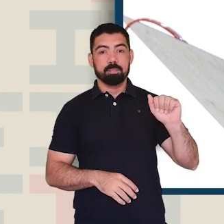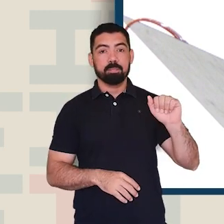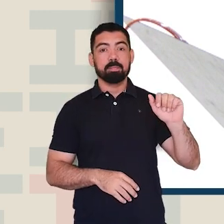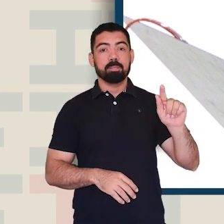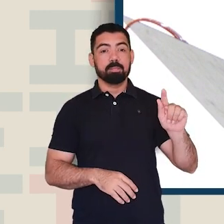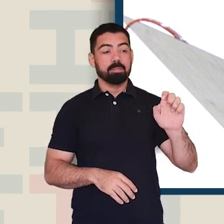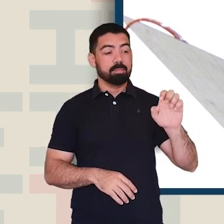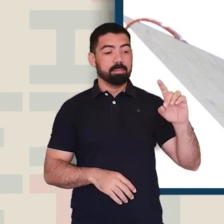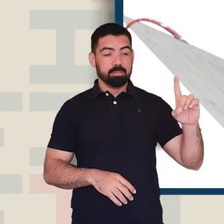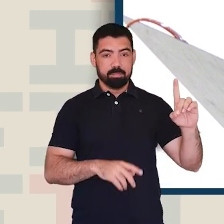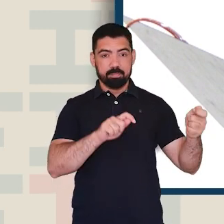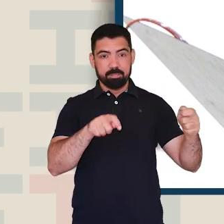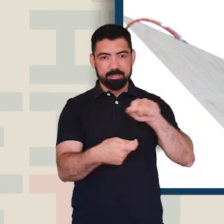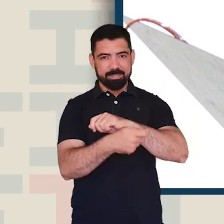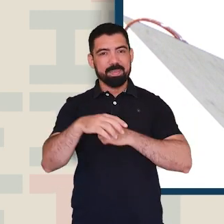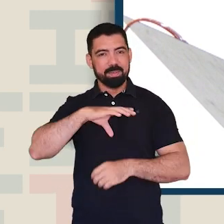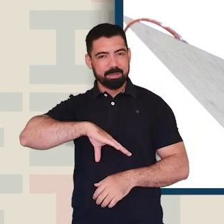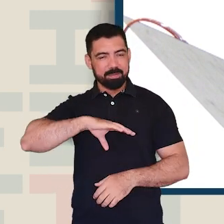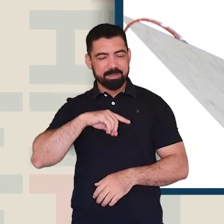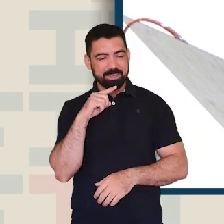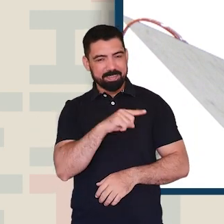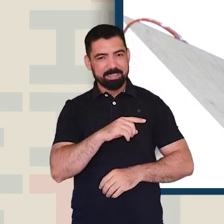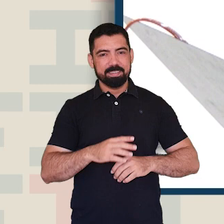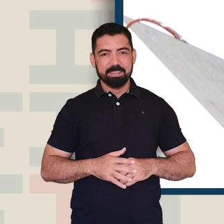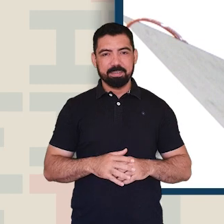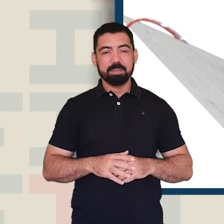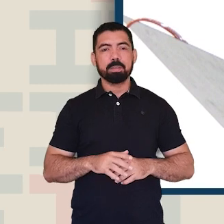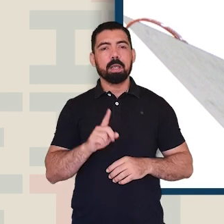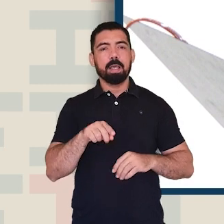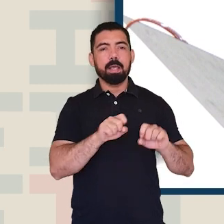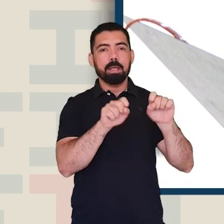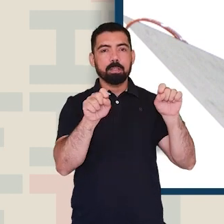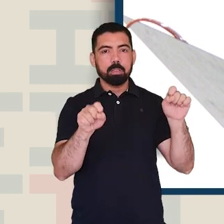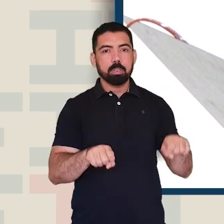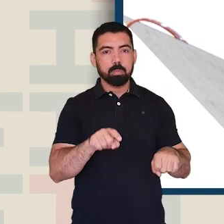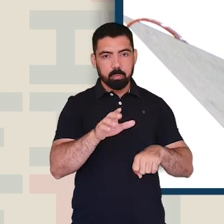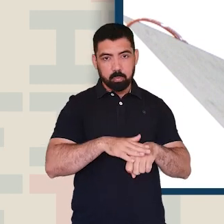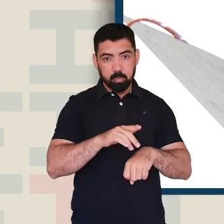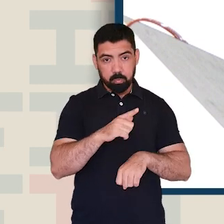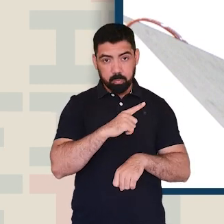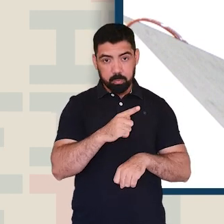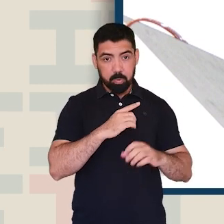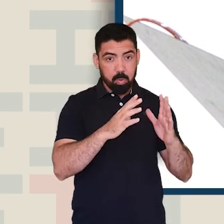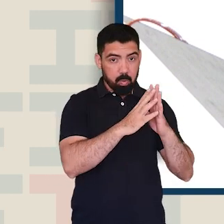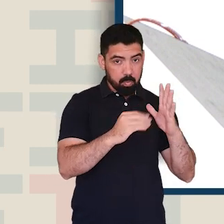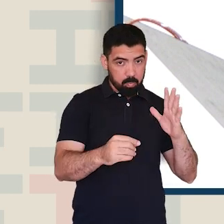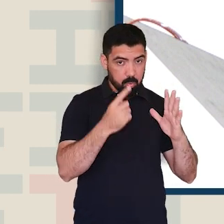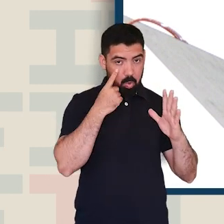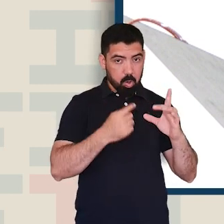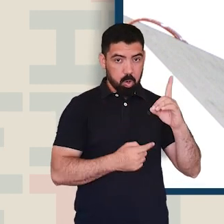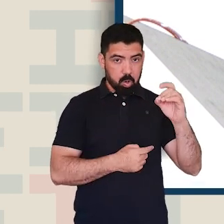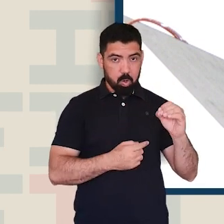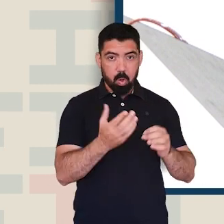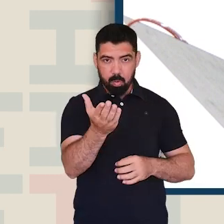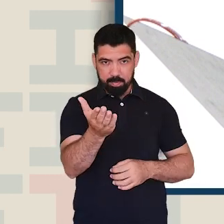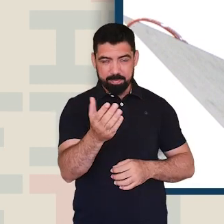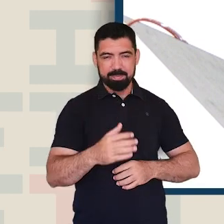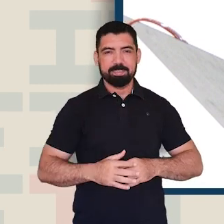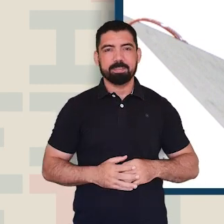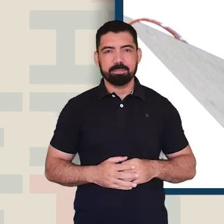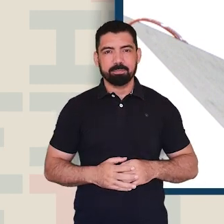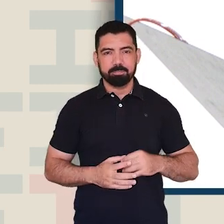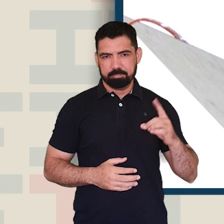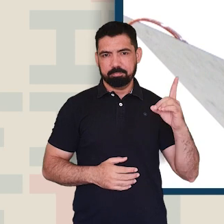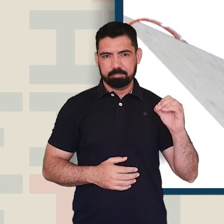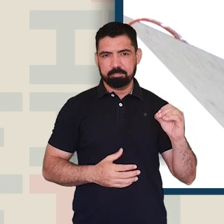que a gente aportuguesando também, ele parte do sistema onde você tem um molde de dó,